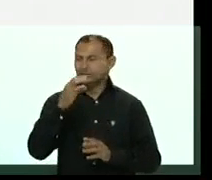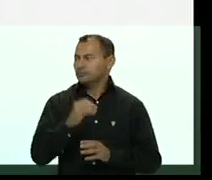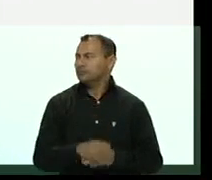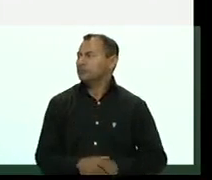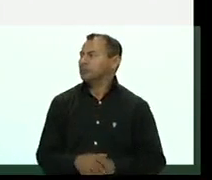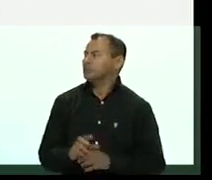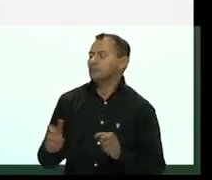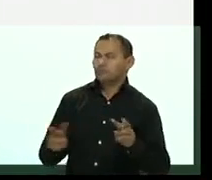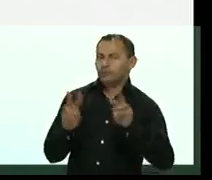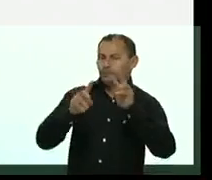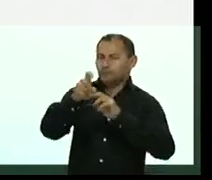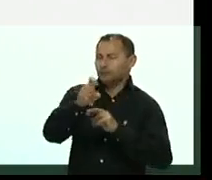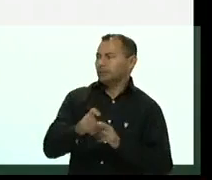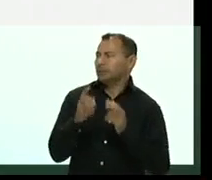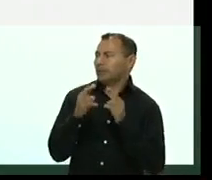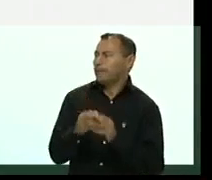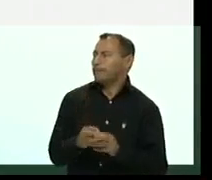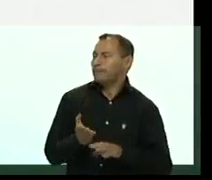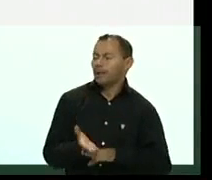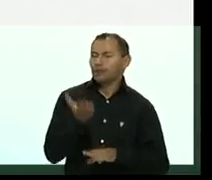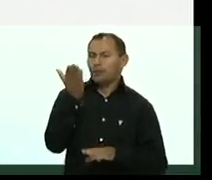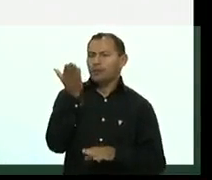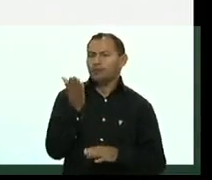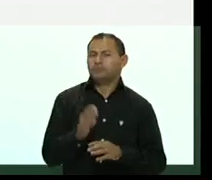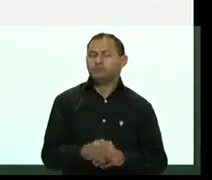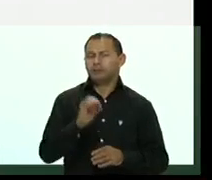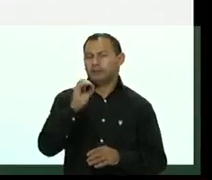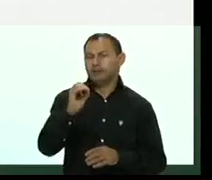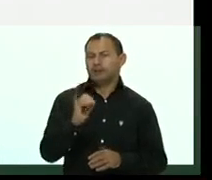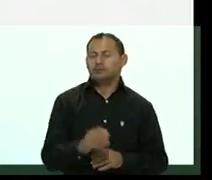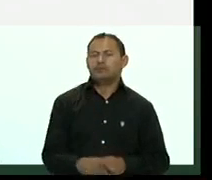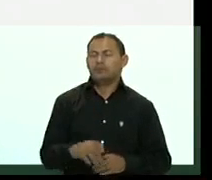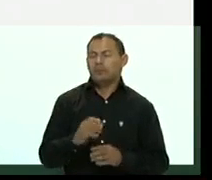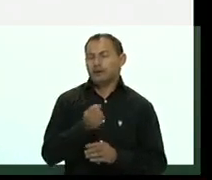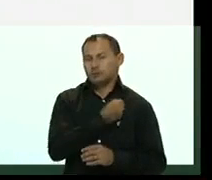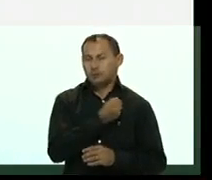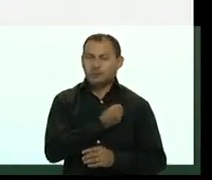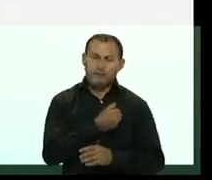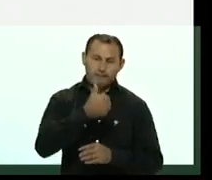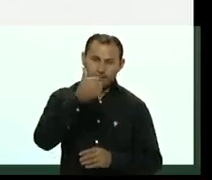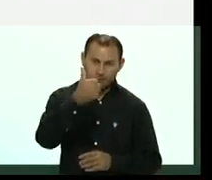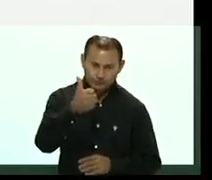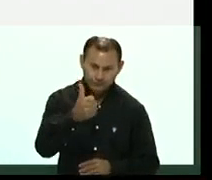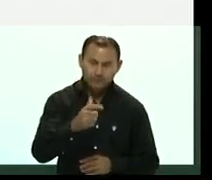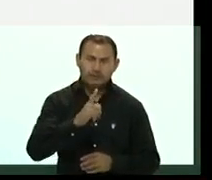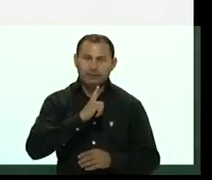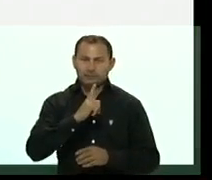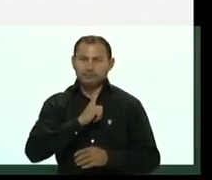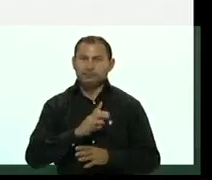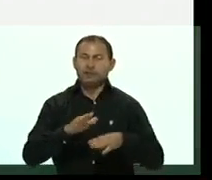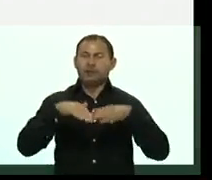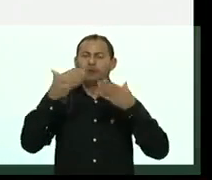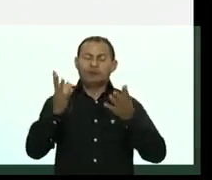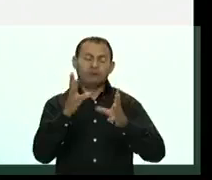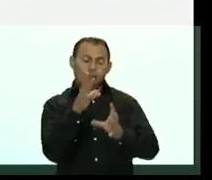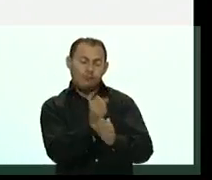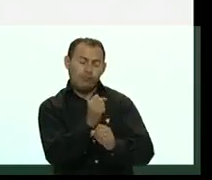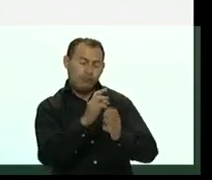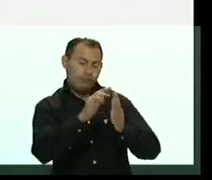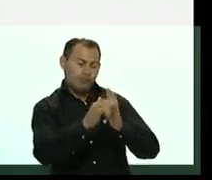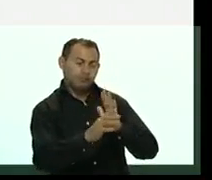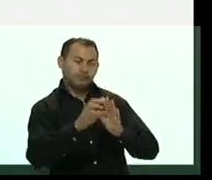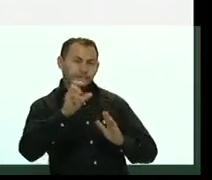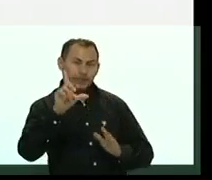em que esse valor de x tem que ser maior que zero. Então, ele tem que ser um número positivo para que exista. E quando eu quero calcular a derivada